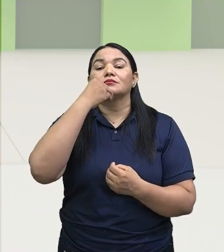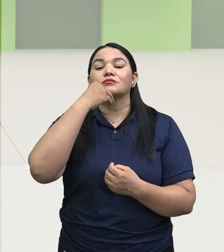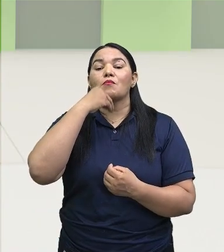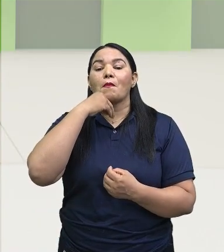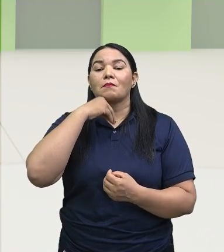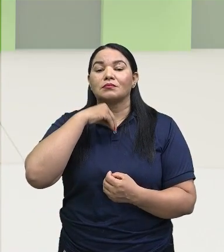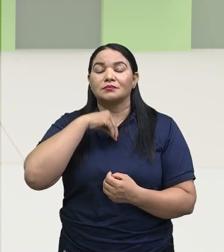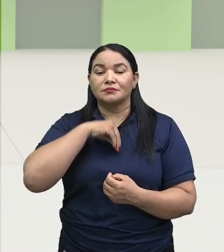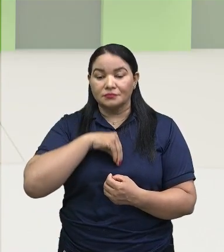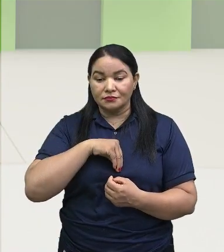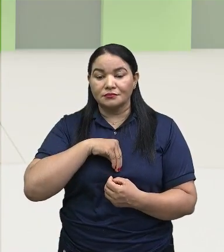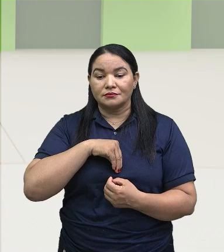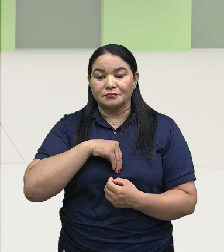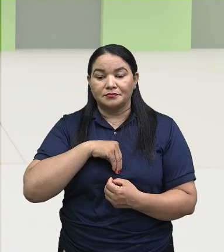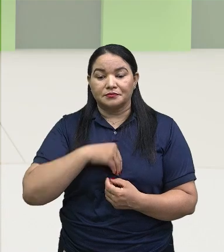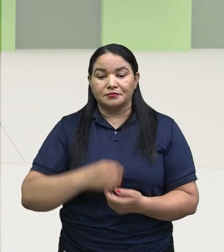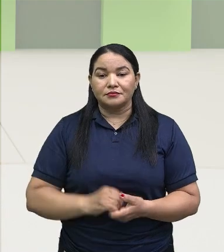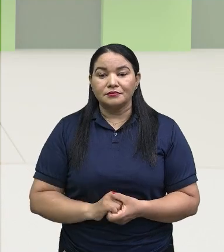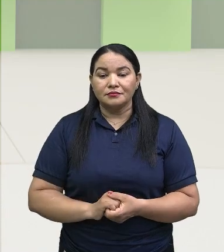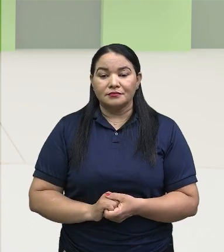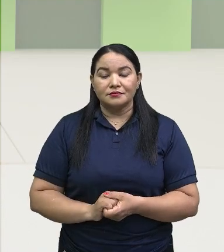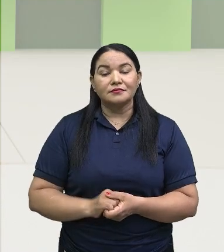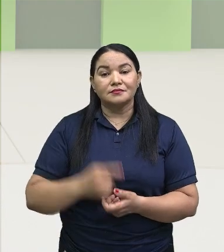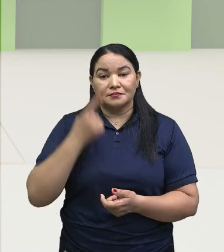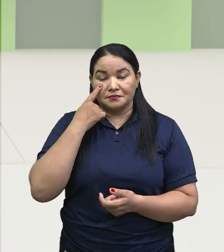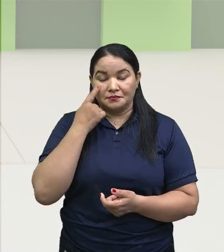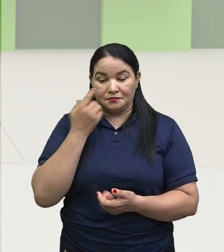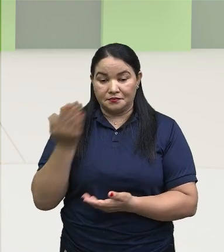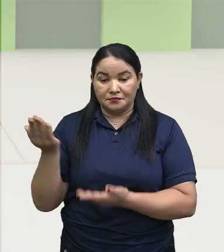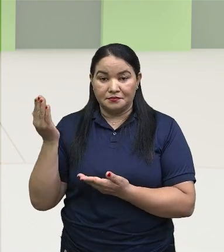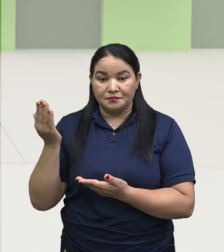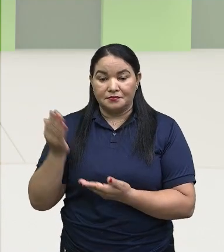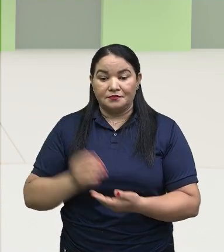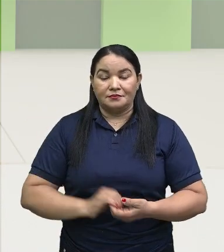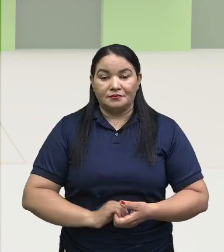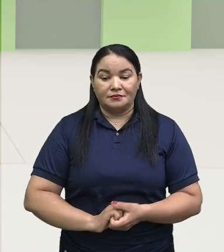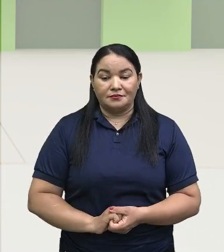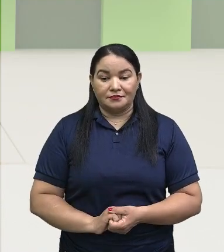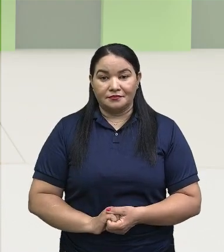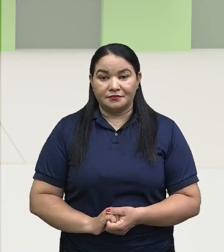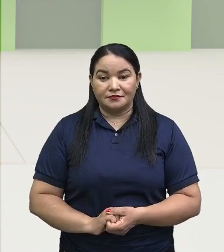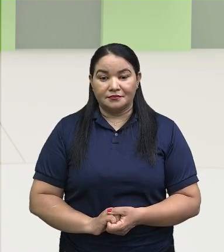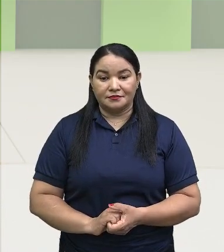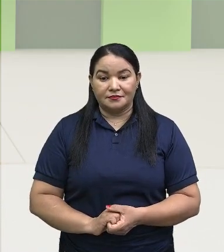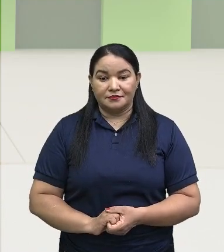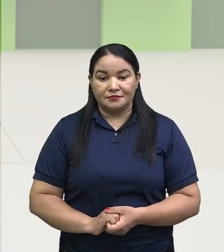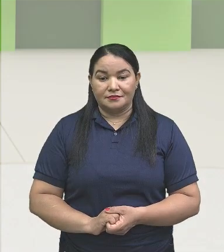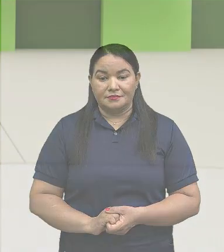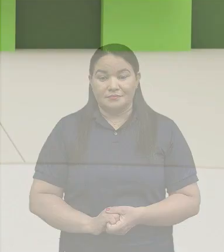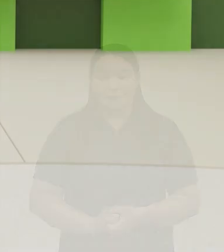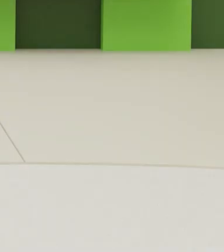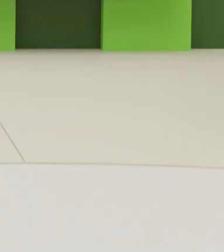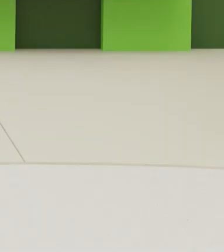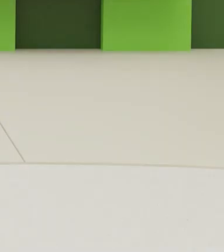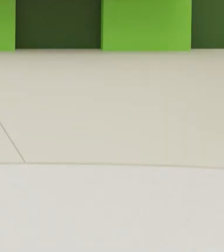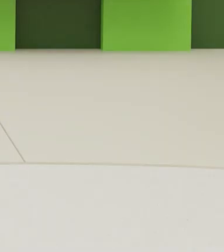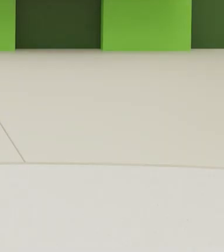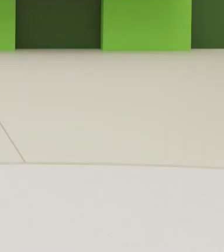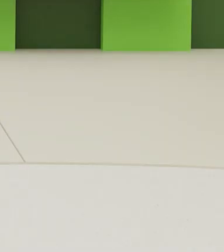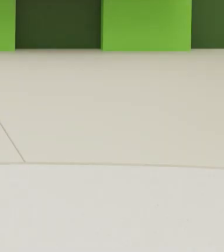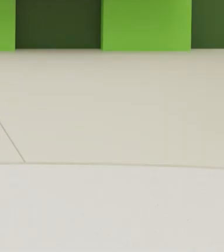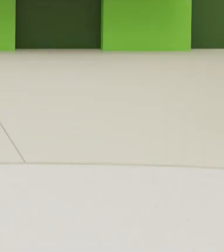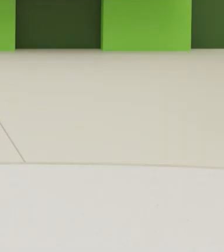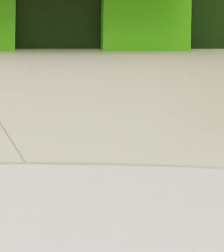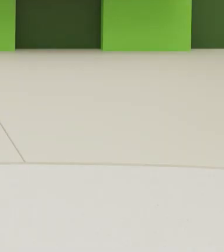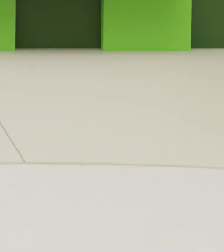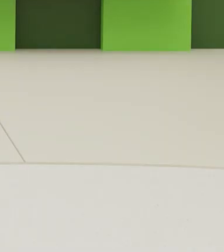está observando na nossa imagem, né, por outras estruturas até chegar no estômago, onde tem ali a ação de outros elementos que